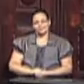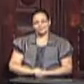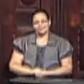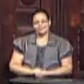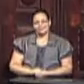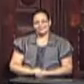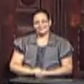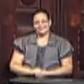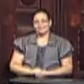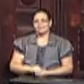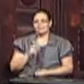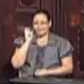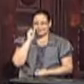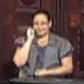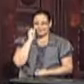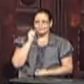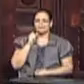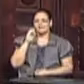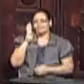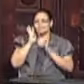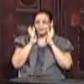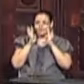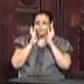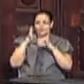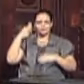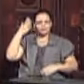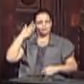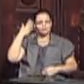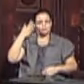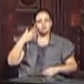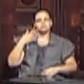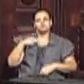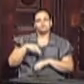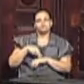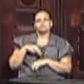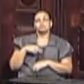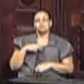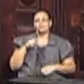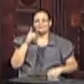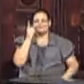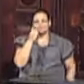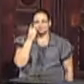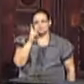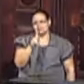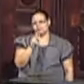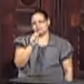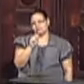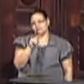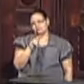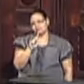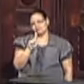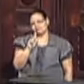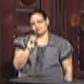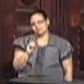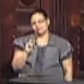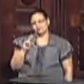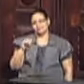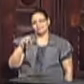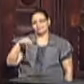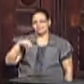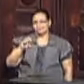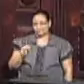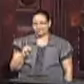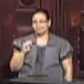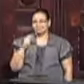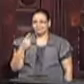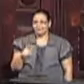Ouvi atentamente o discurso do deputado Paulo Ramos e quero dizer para Vossa Excelência,